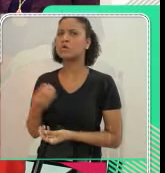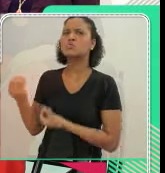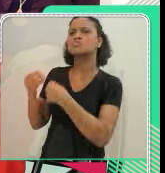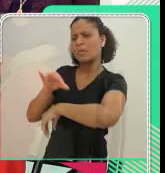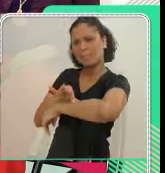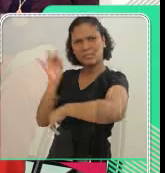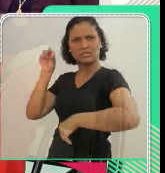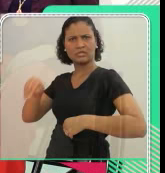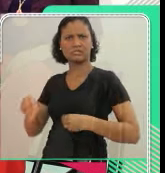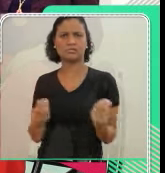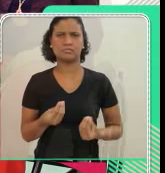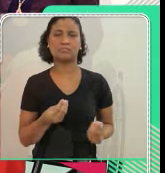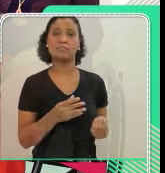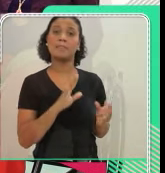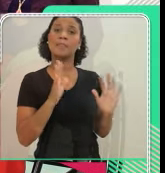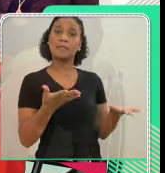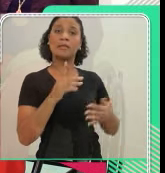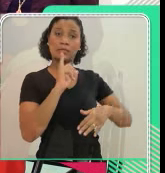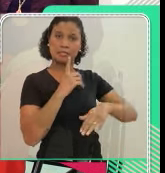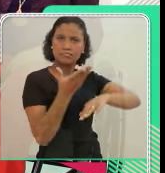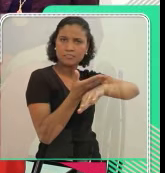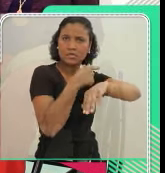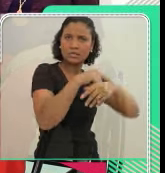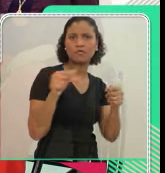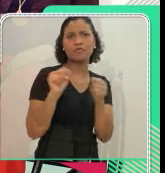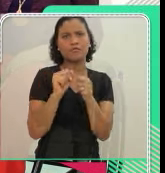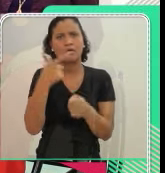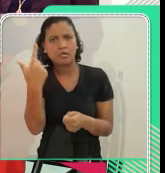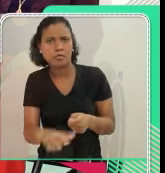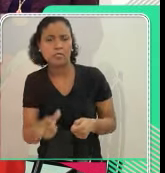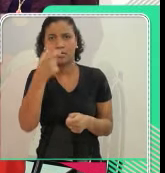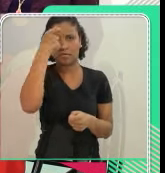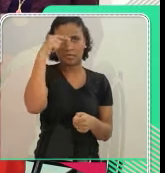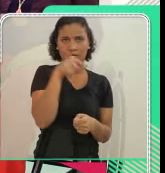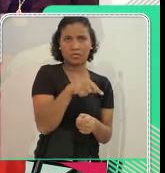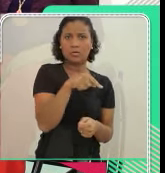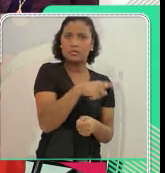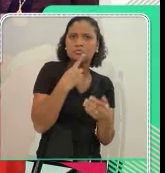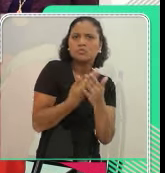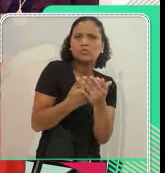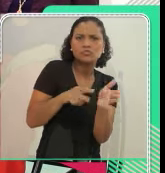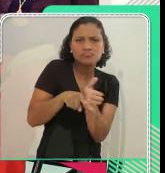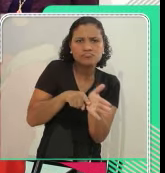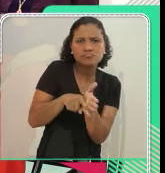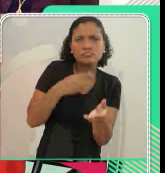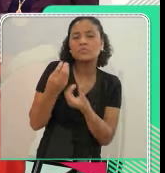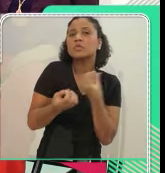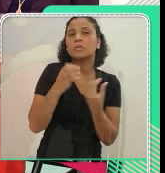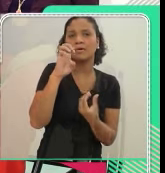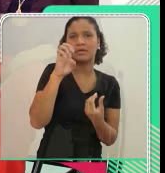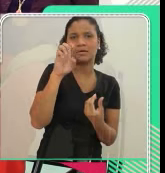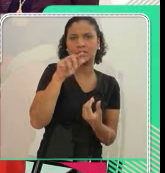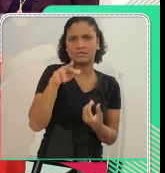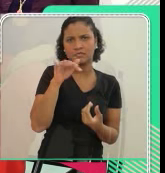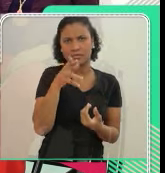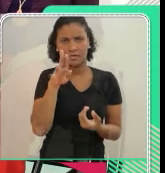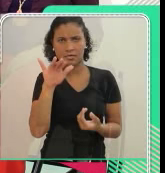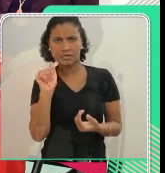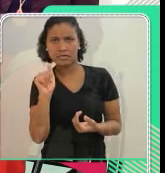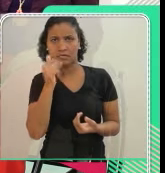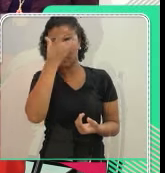dele. Exatamente, tira um pedacinho da pele, reprograma e transforma em neurônios. Então, a gente estuda neurônios de pessoas com esquizofrenia comparando com pessoas